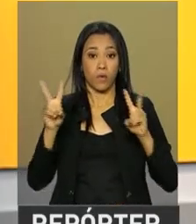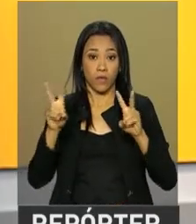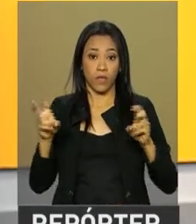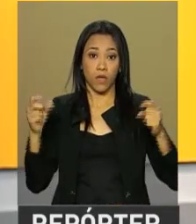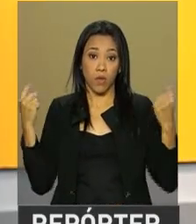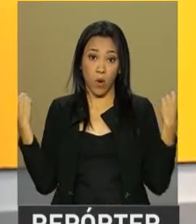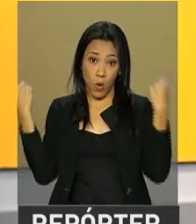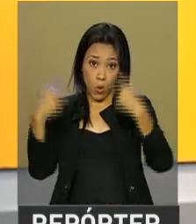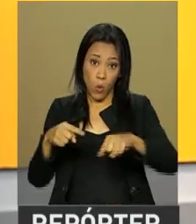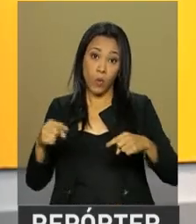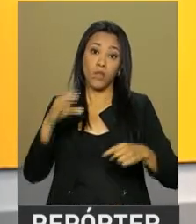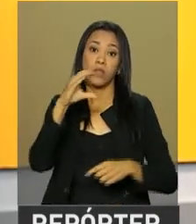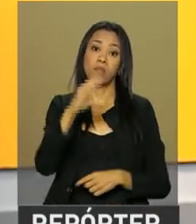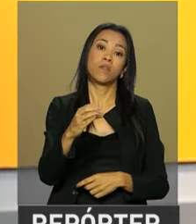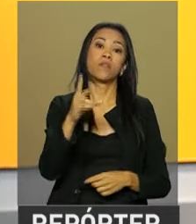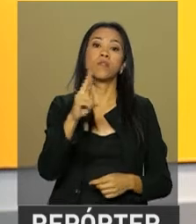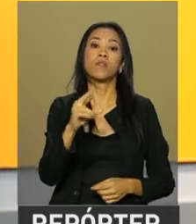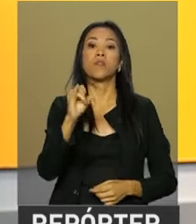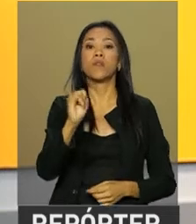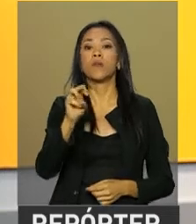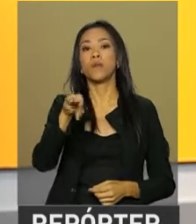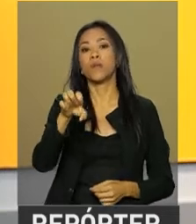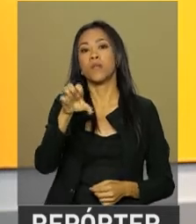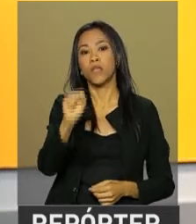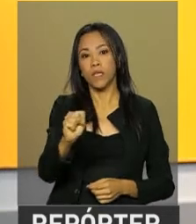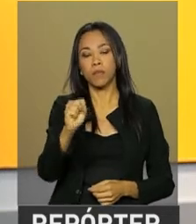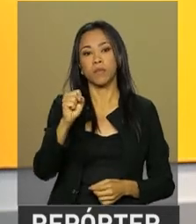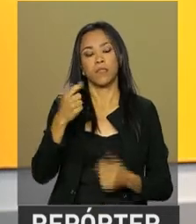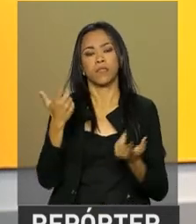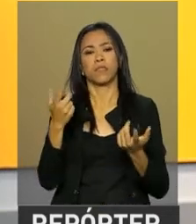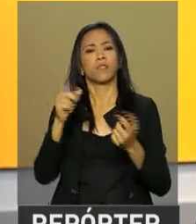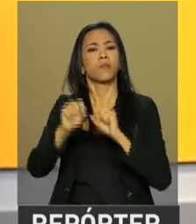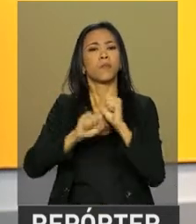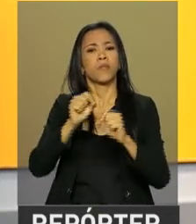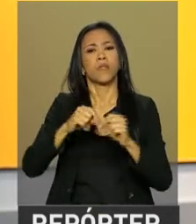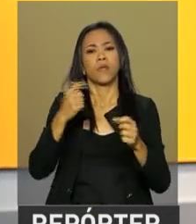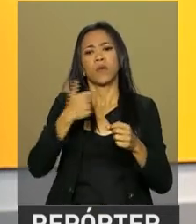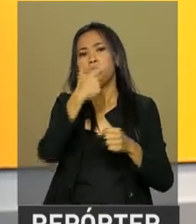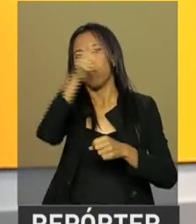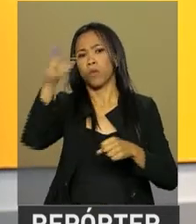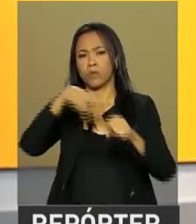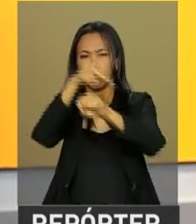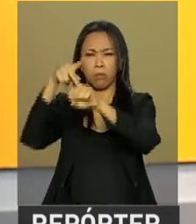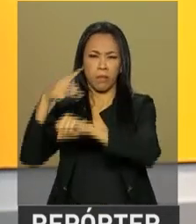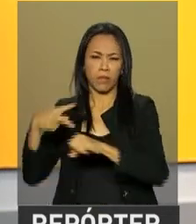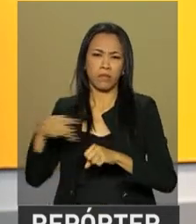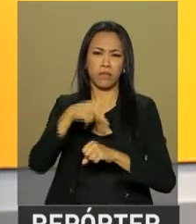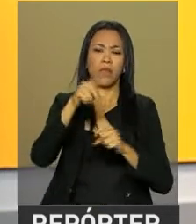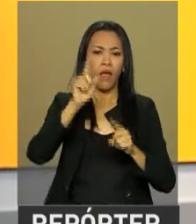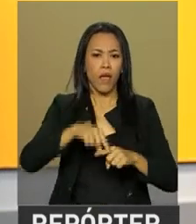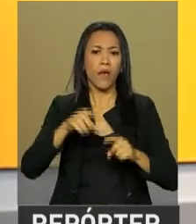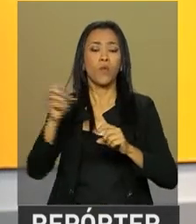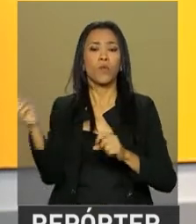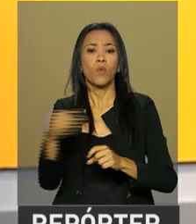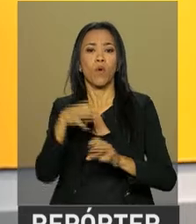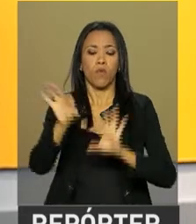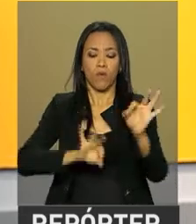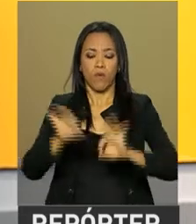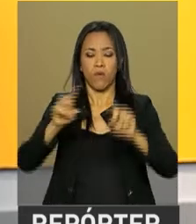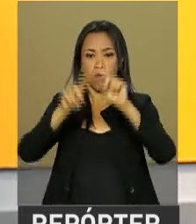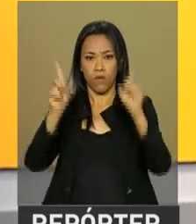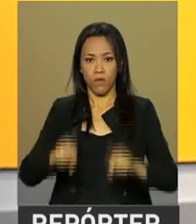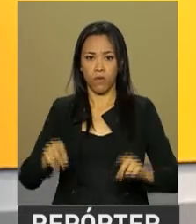aos crimes transnacionais esse é o objetivo da nova fase do plano nacional de segurança pública que foi anunciada